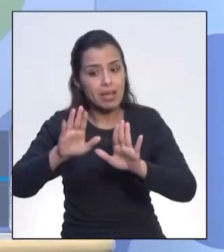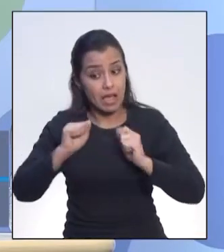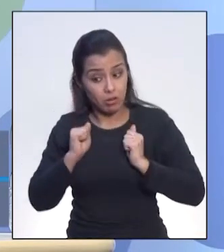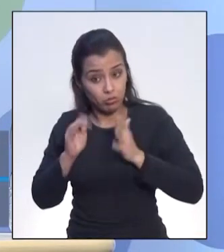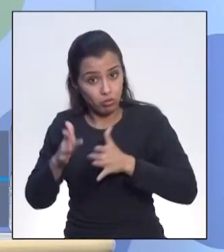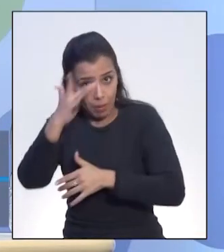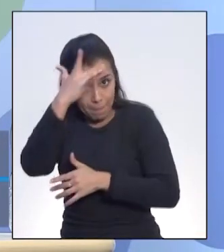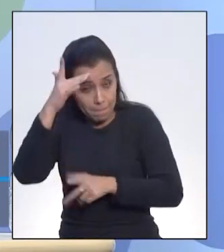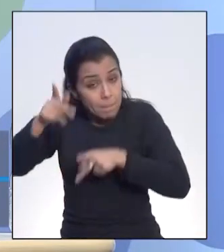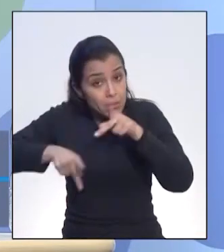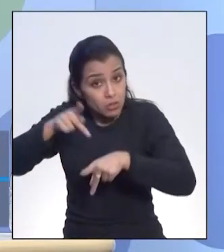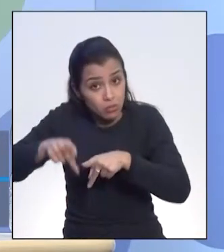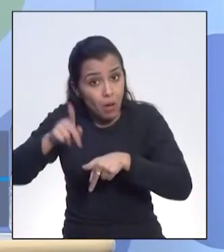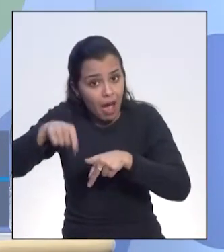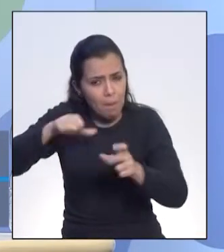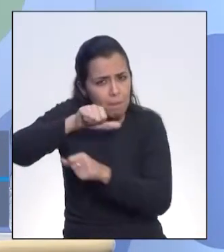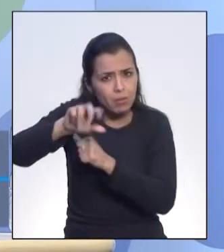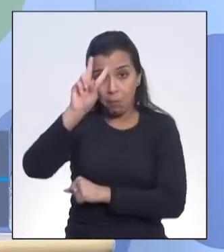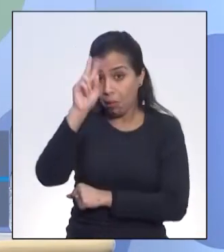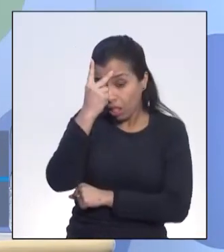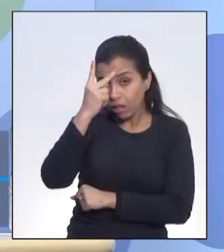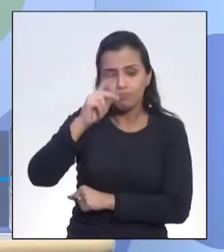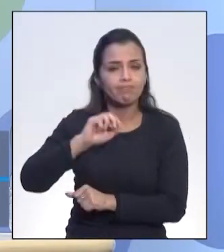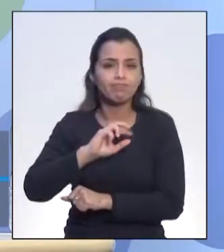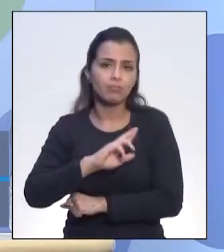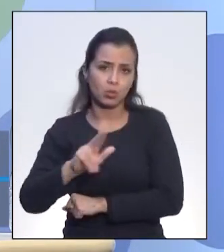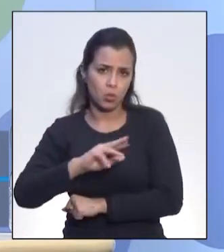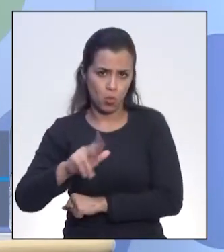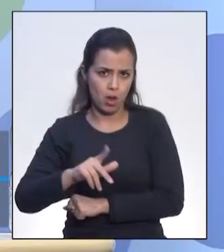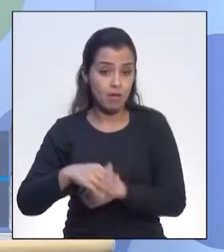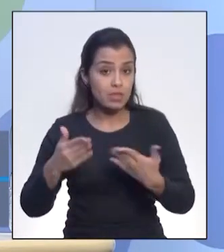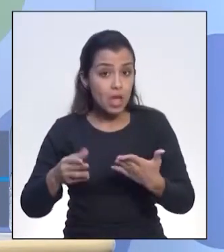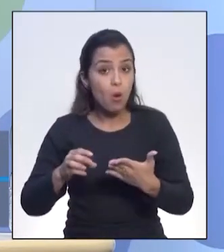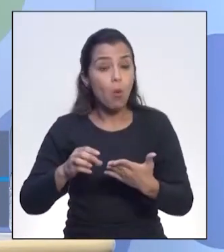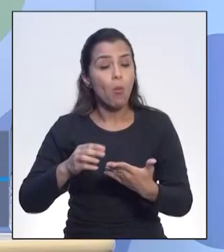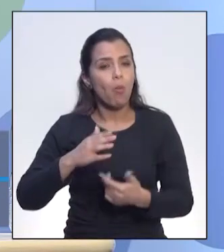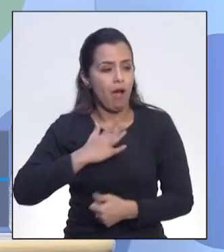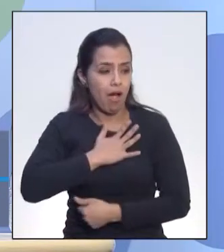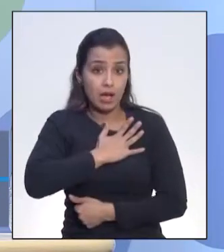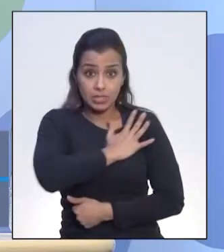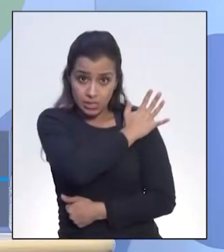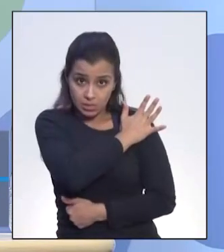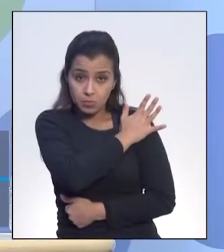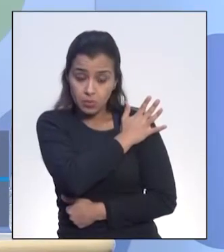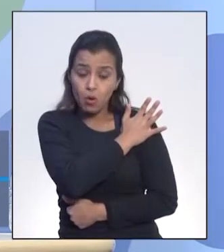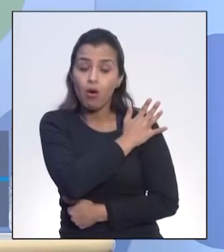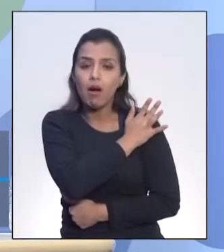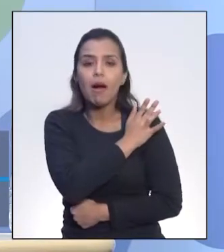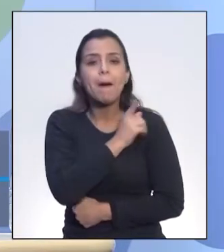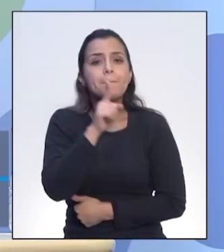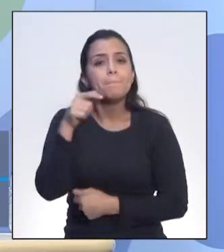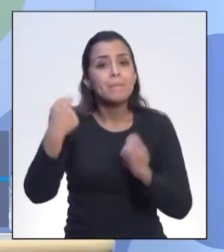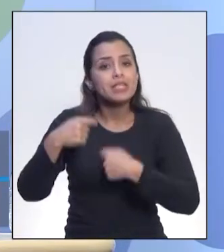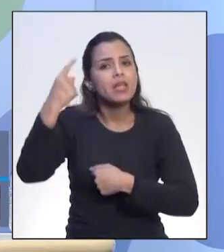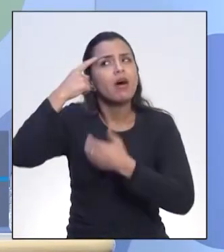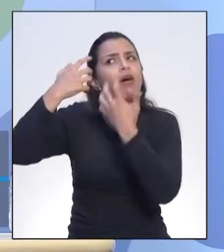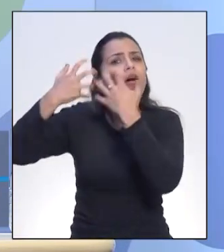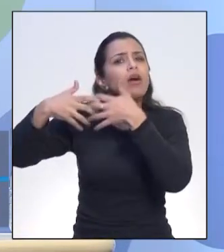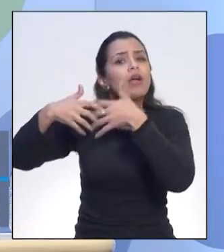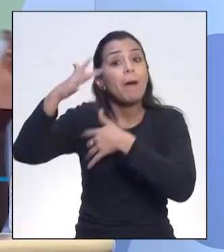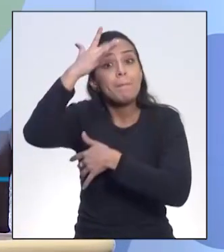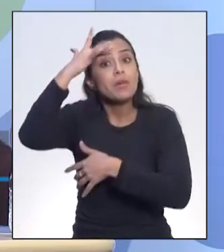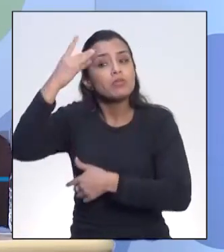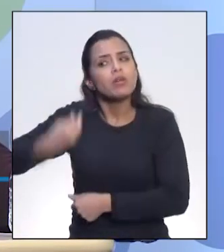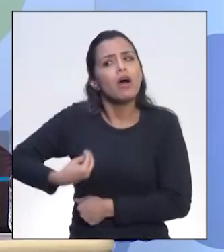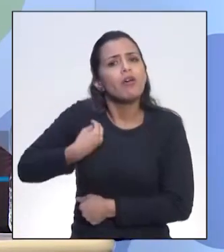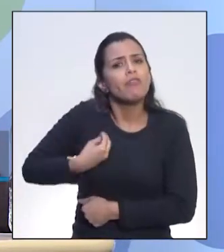seja totalmente modificada assim do dia para a noite. Então, quando a gente fala sobre o racismo, a gente tem que pensar sobre o que essas pessoas vivem